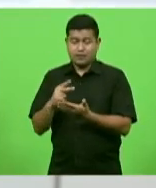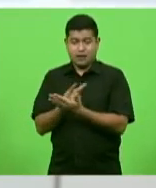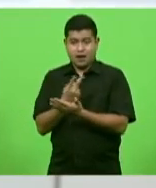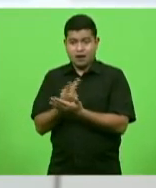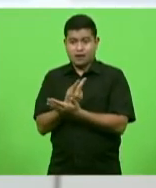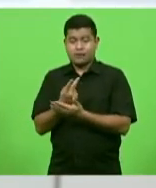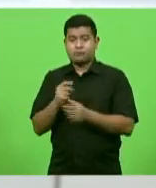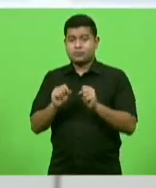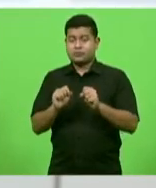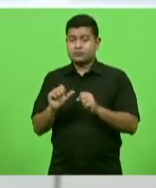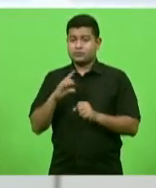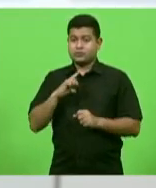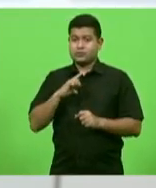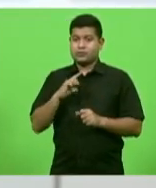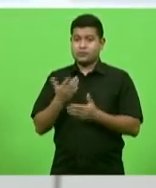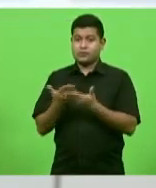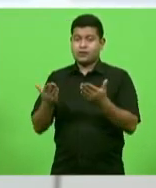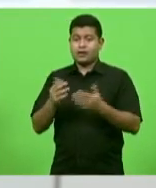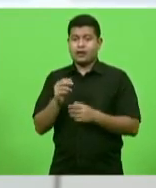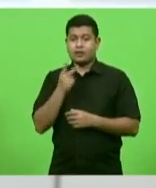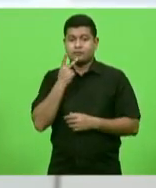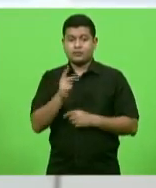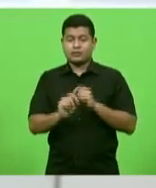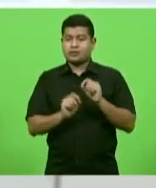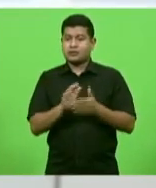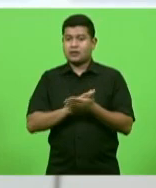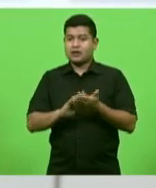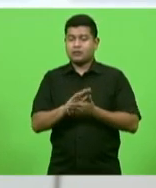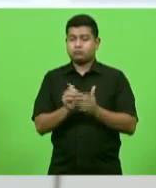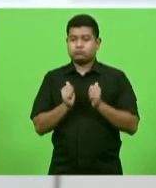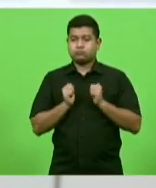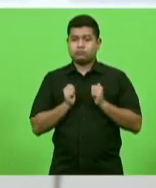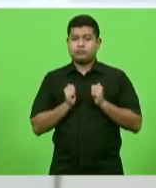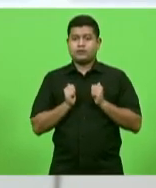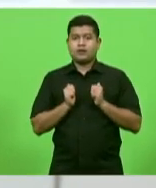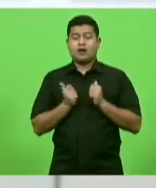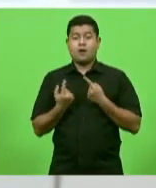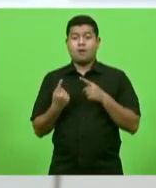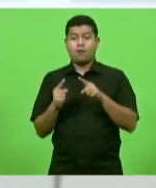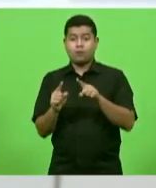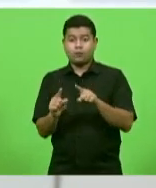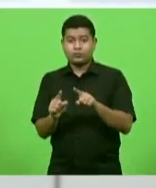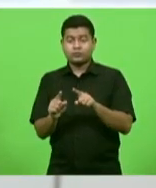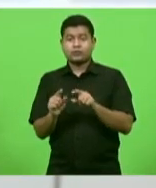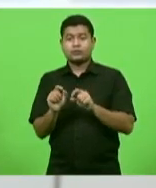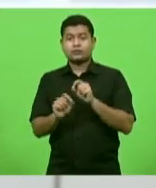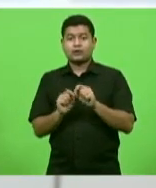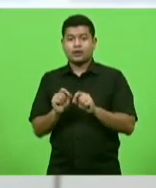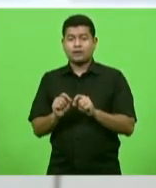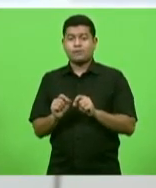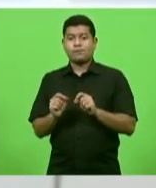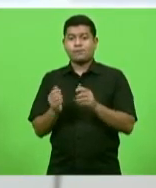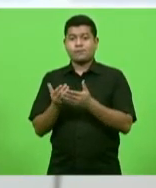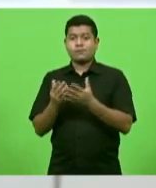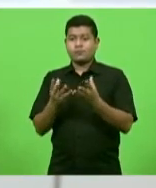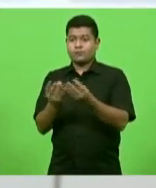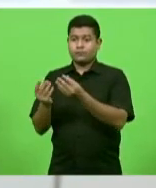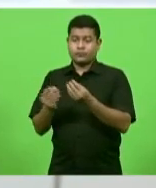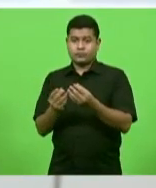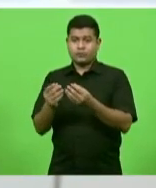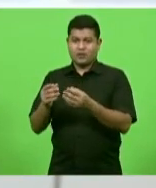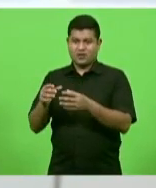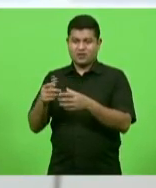"que doce apático Muito ao contrário da punição e responsabilização dos seus subordinados